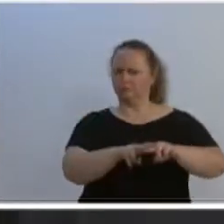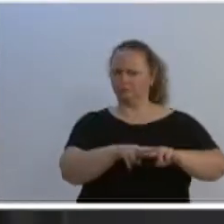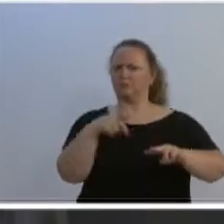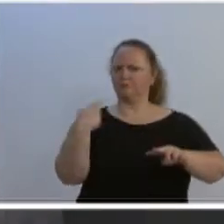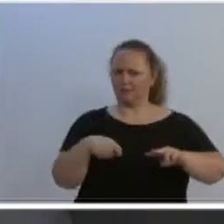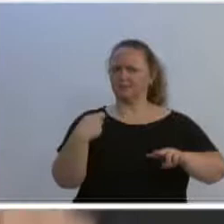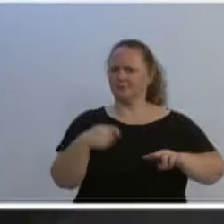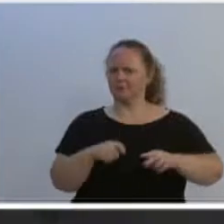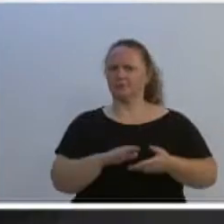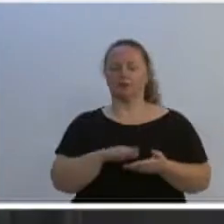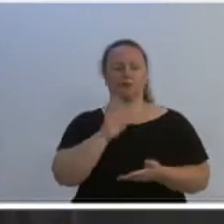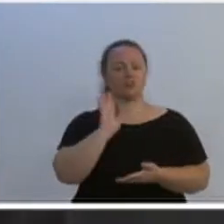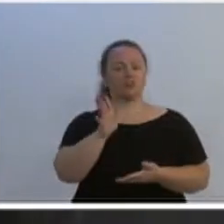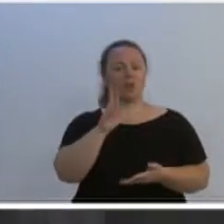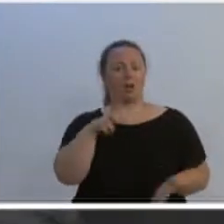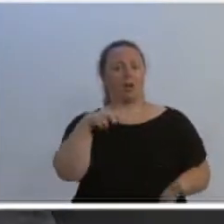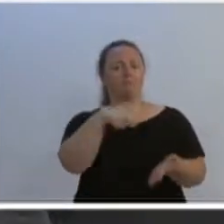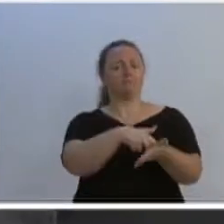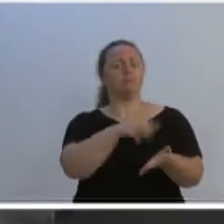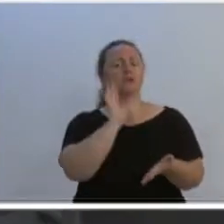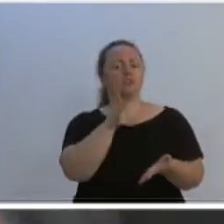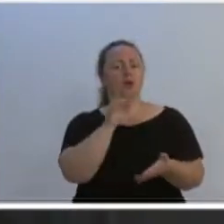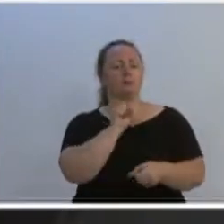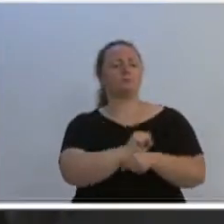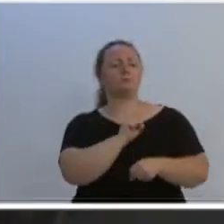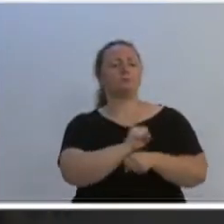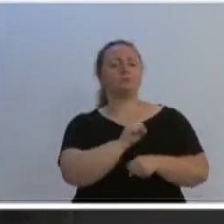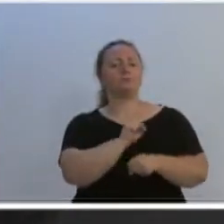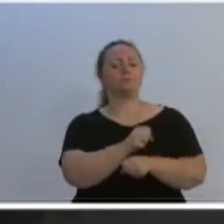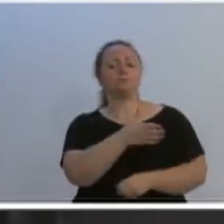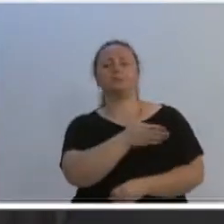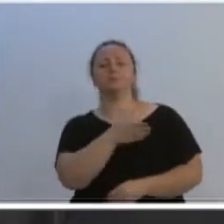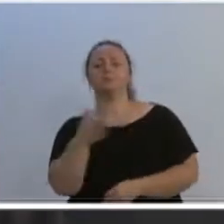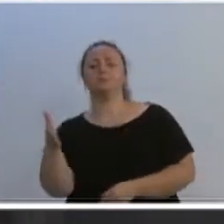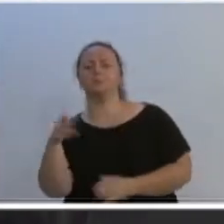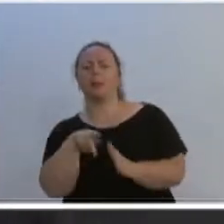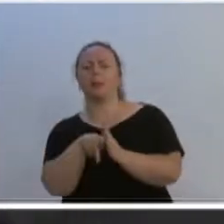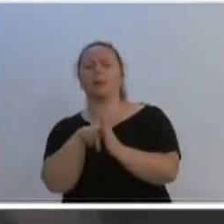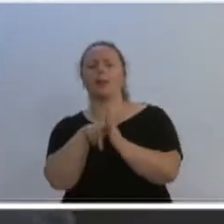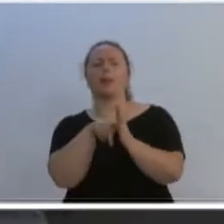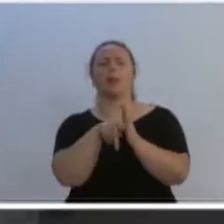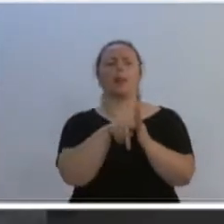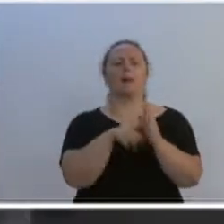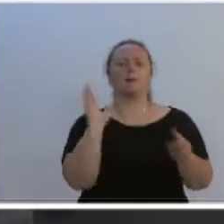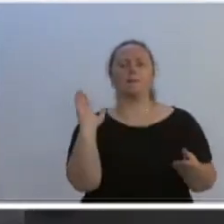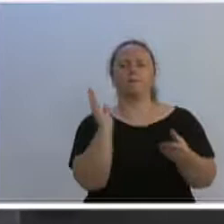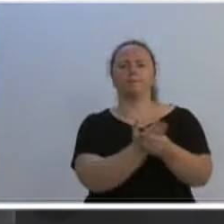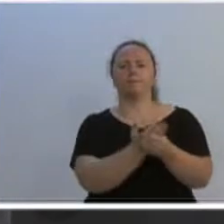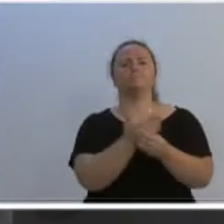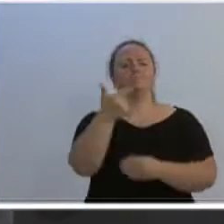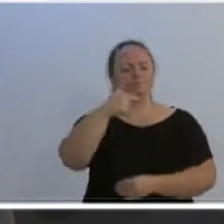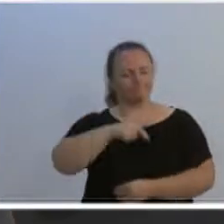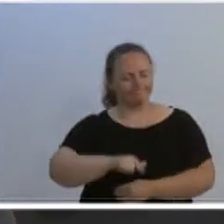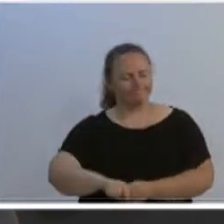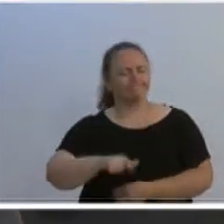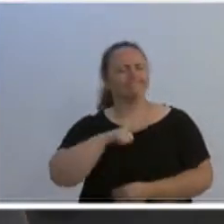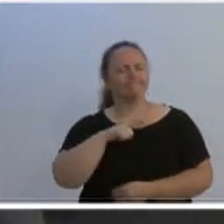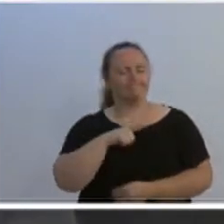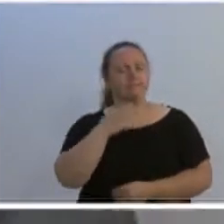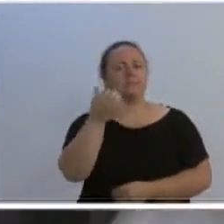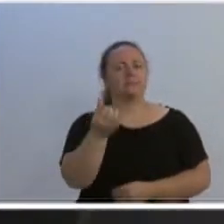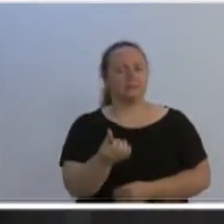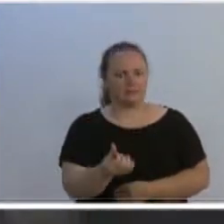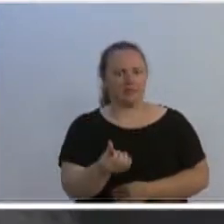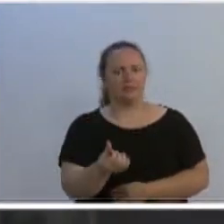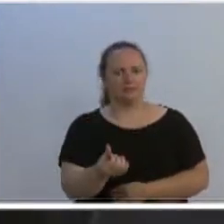condenado em primeira instância e responde por mais 6, está sendo investigado e responde mais 6 processos ainda no Supremo Tribunal